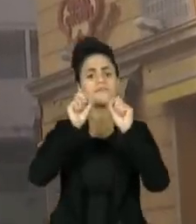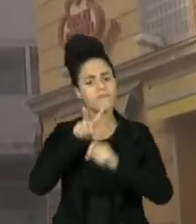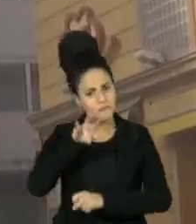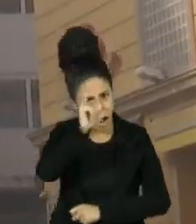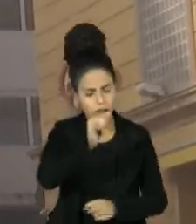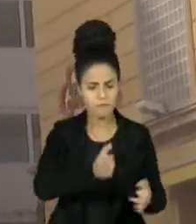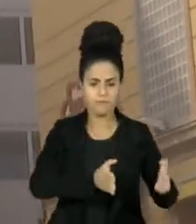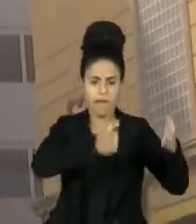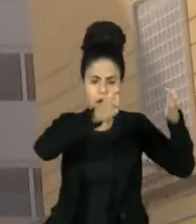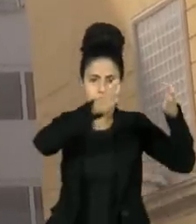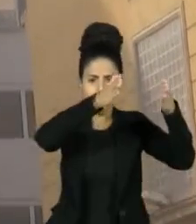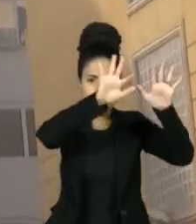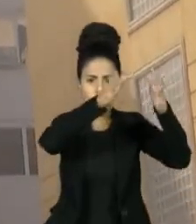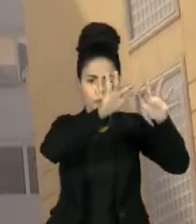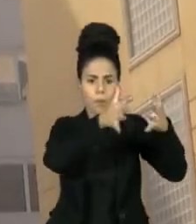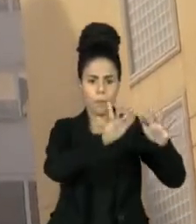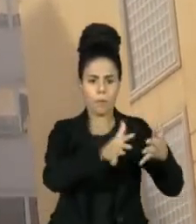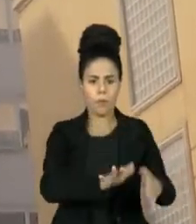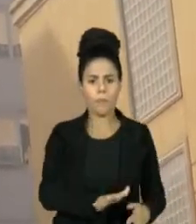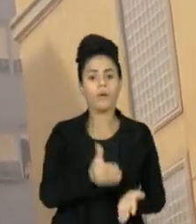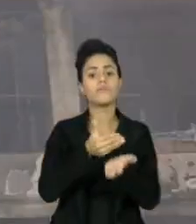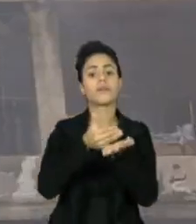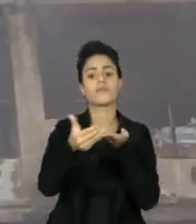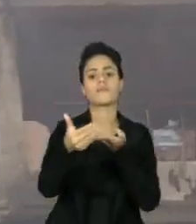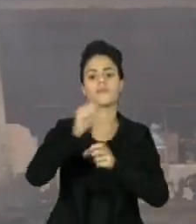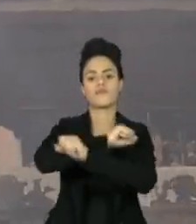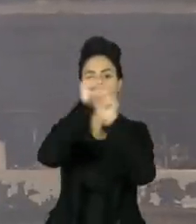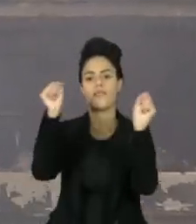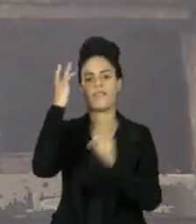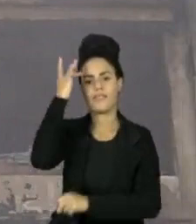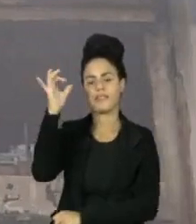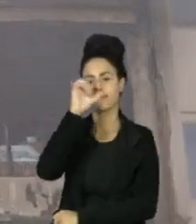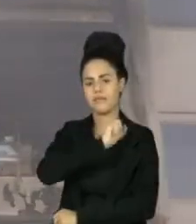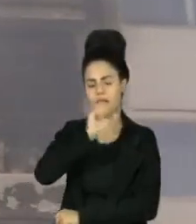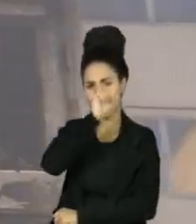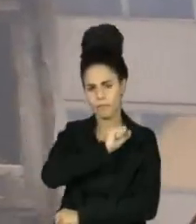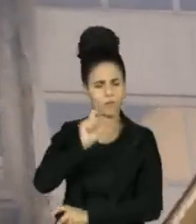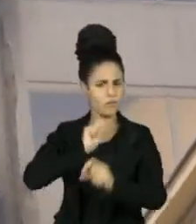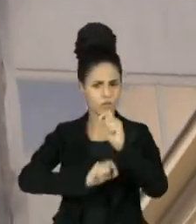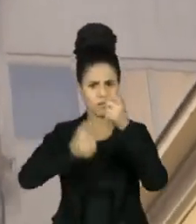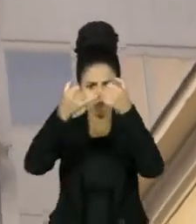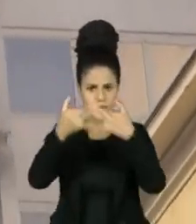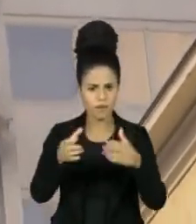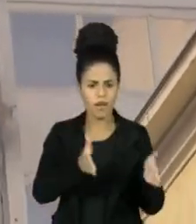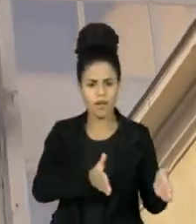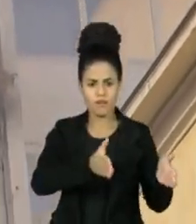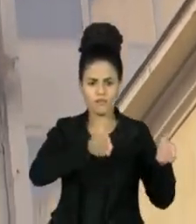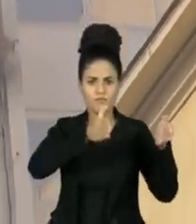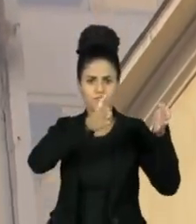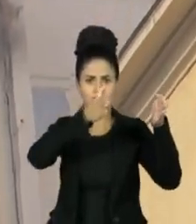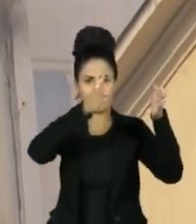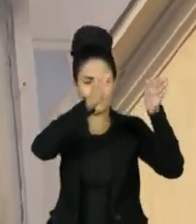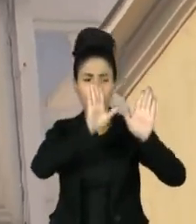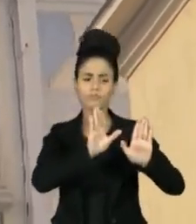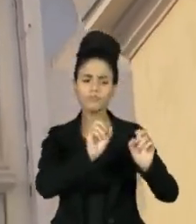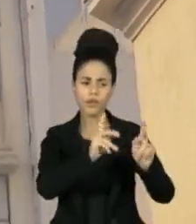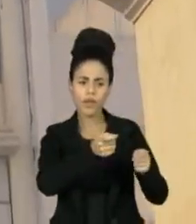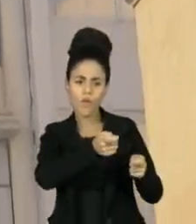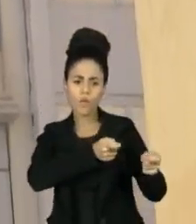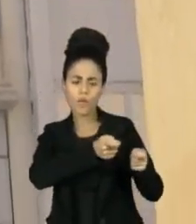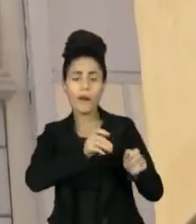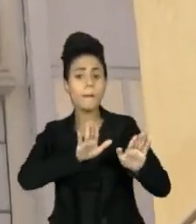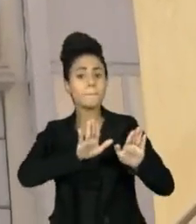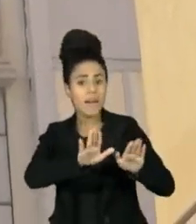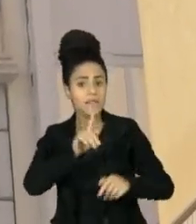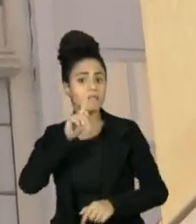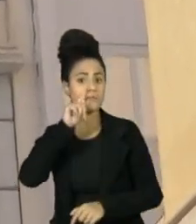demolição do prédio, que deve começar já na manhã deste sábado. O laudo técnico aponta que o edifício está estabilizado, mas ainda há